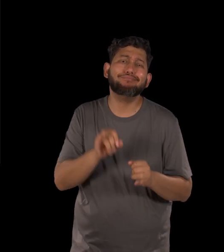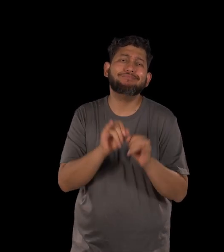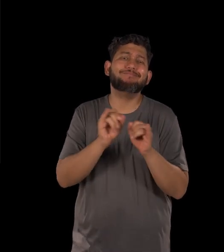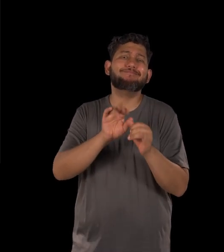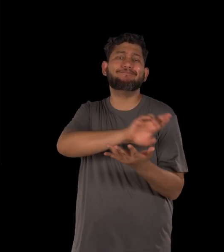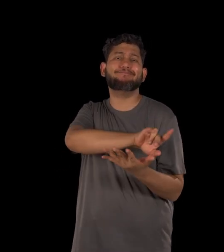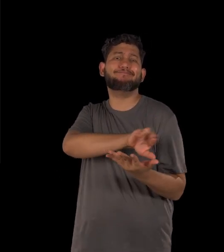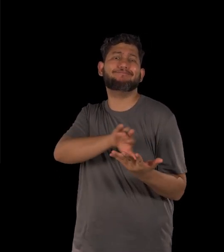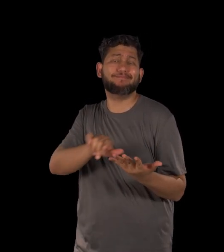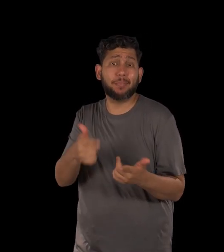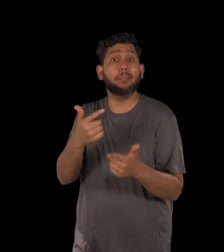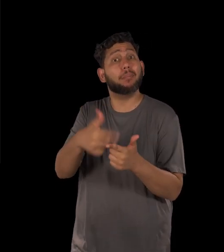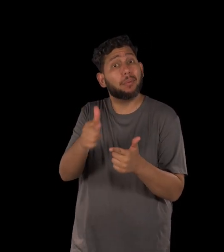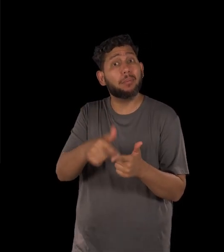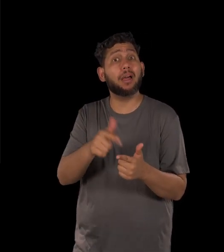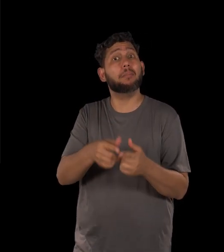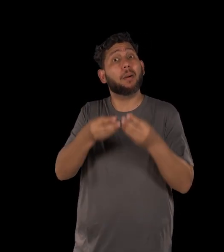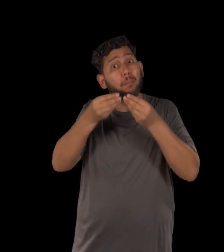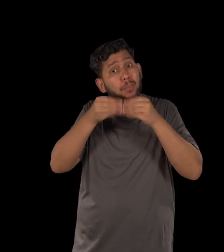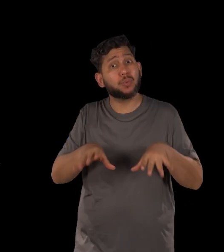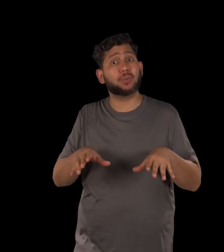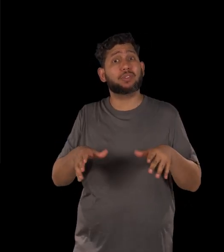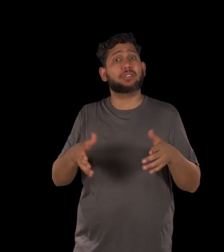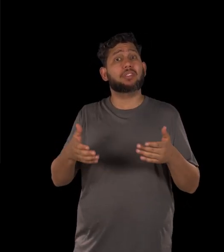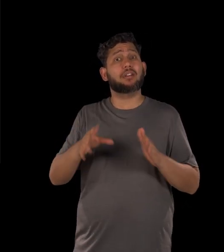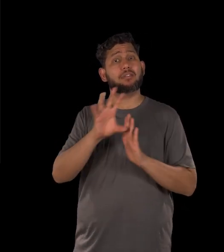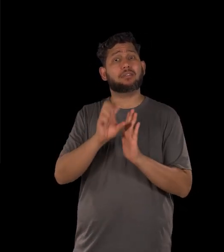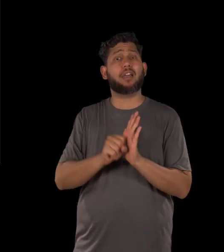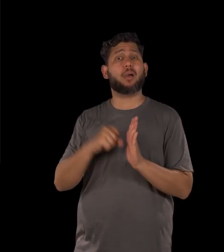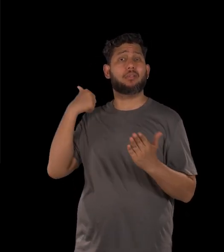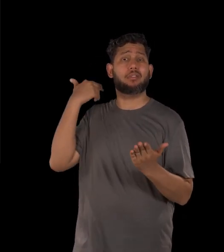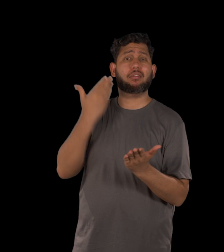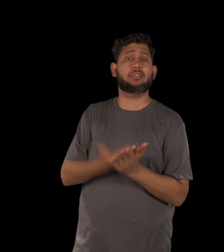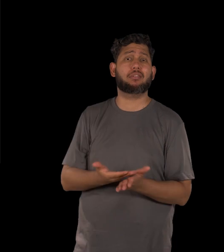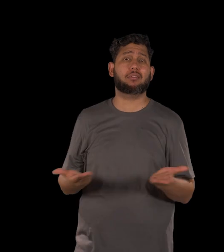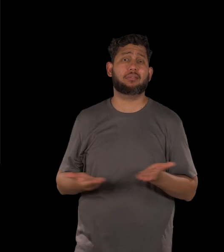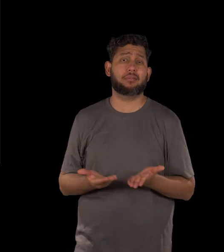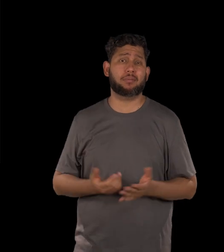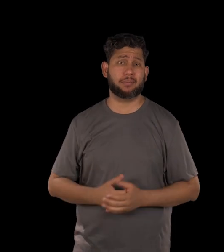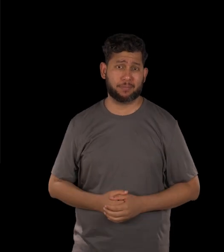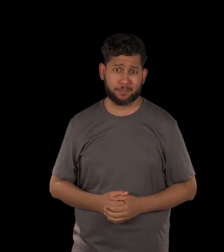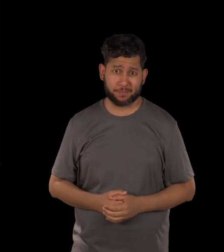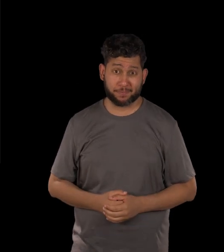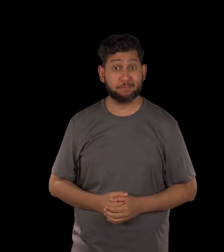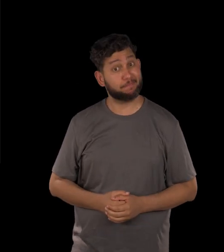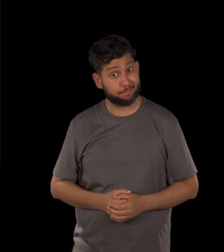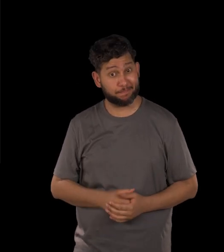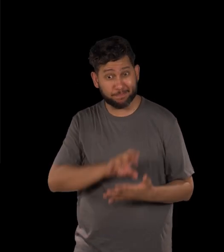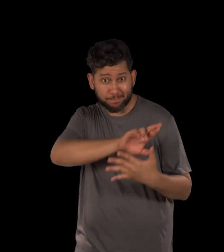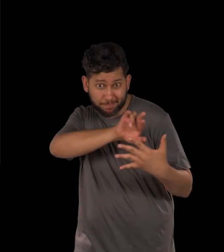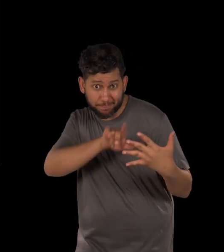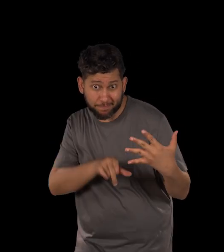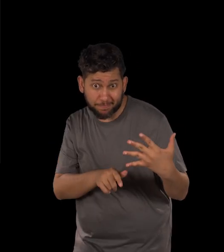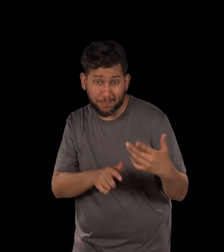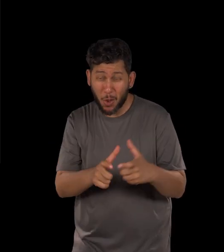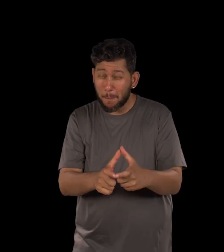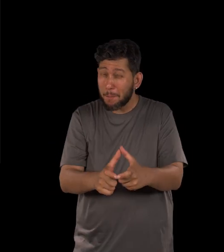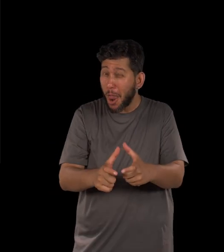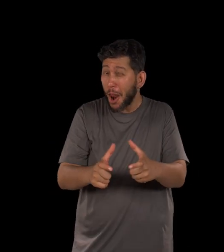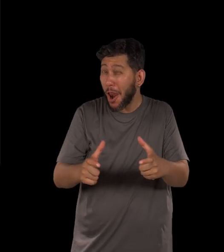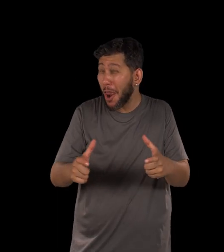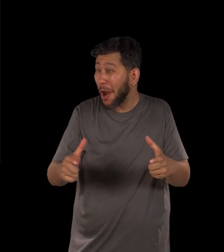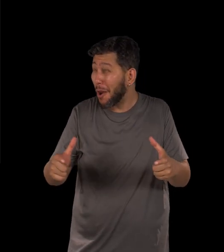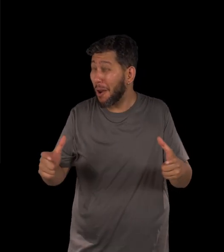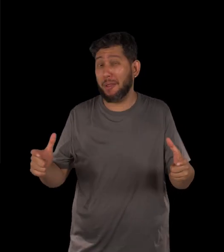vez mais frequentes ainda no final do século passado. Esse conjunto cresceu exponencialmente no